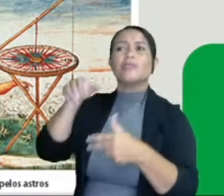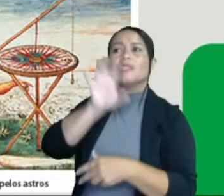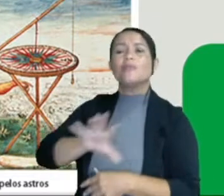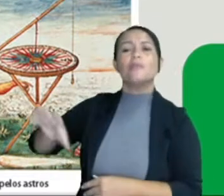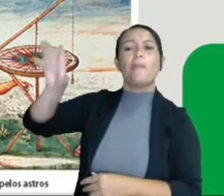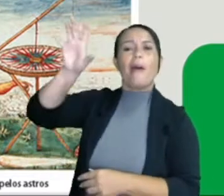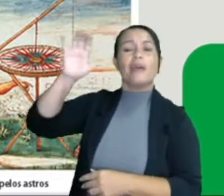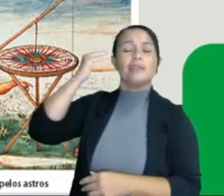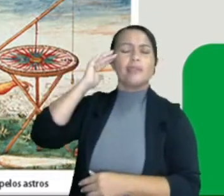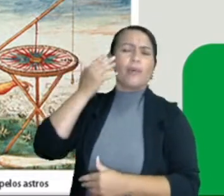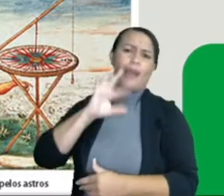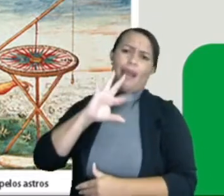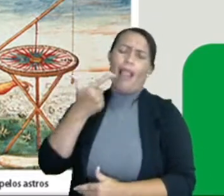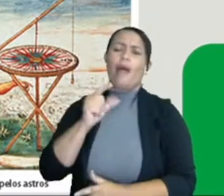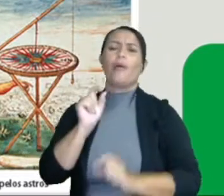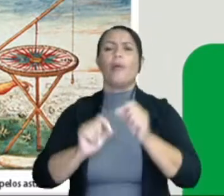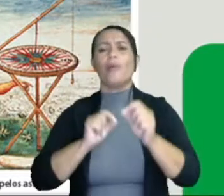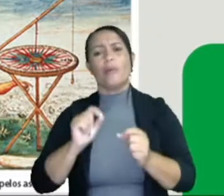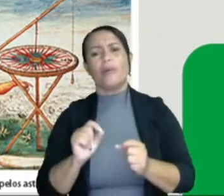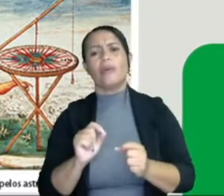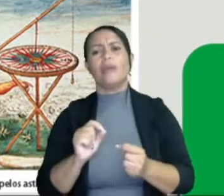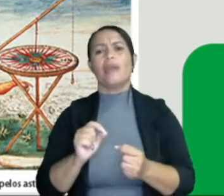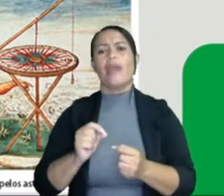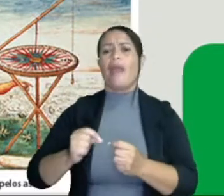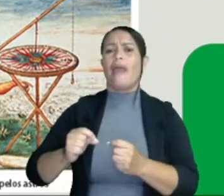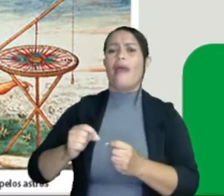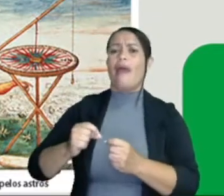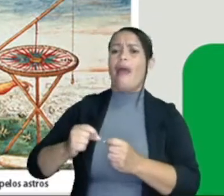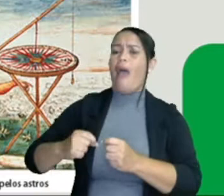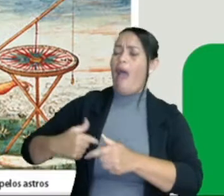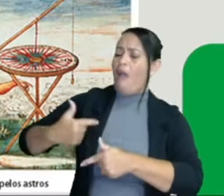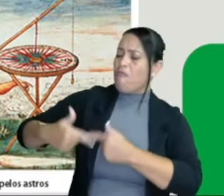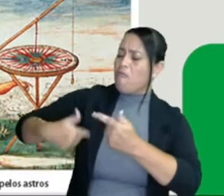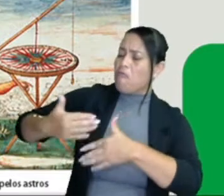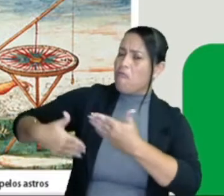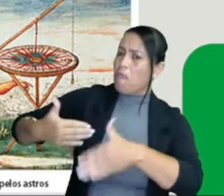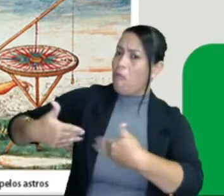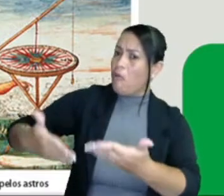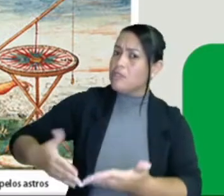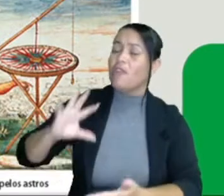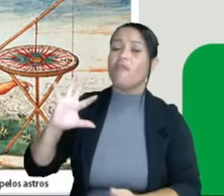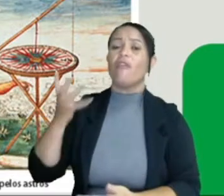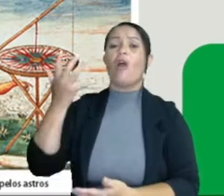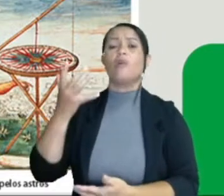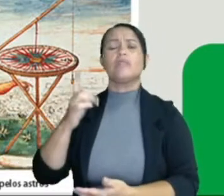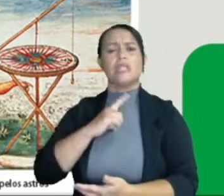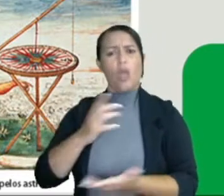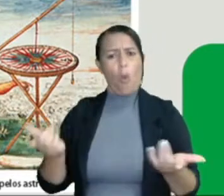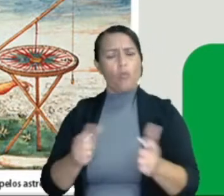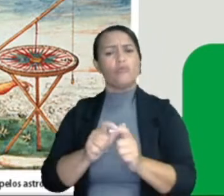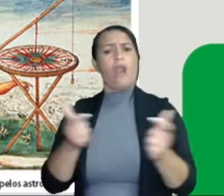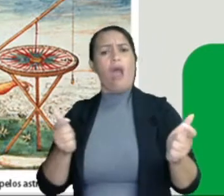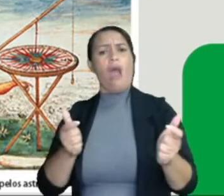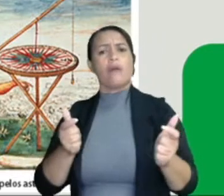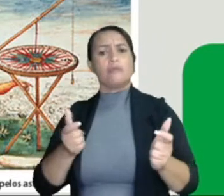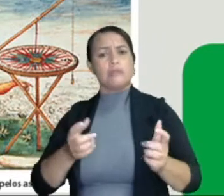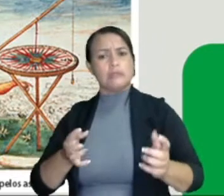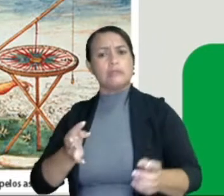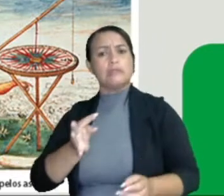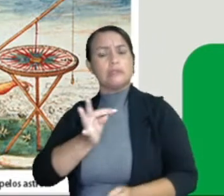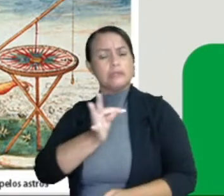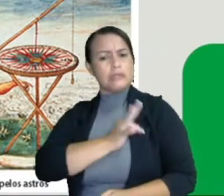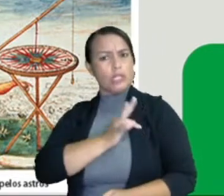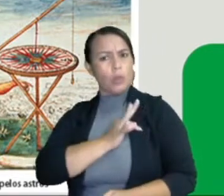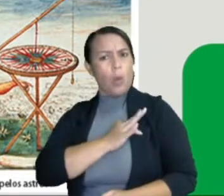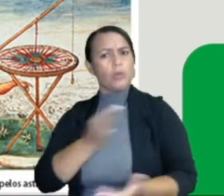tá bom? E aí, lógico, a evolução vai acontecer nesse sentido, Você tem grandes avanços tecnológicos que foram decorrentes das